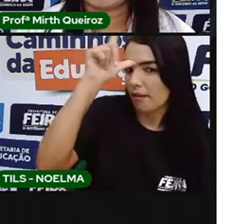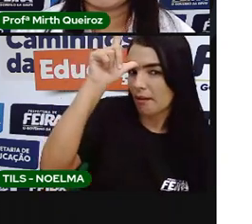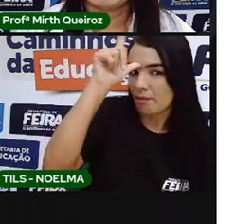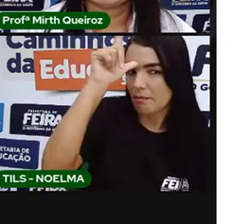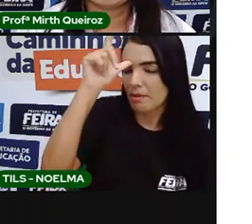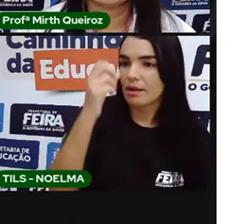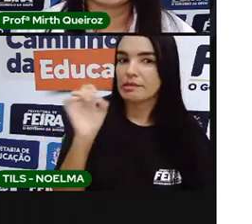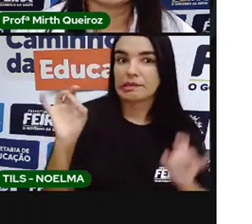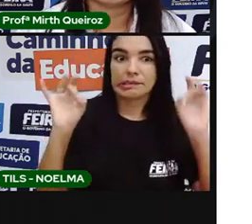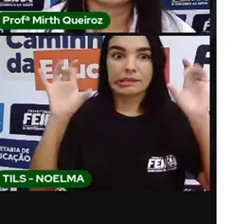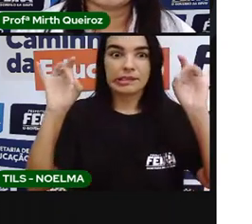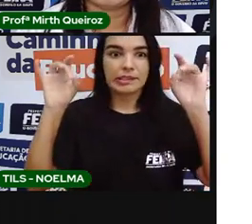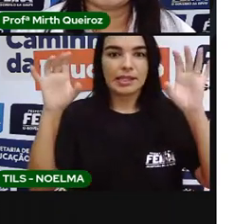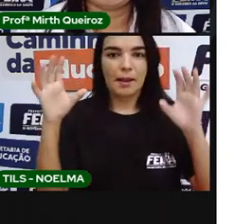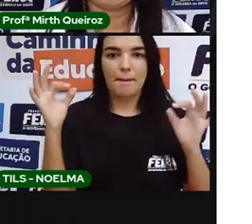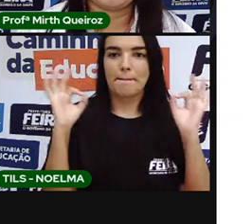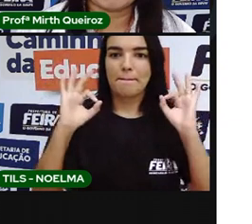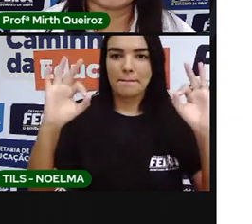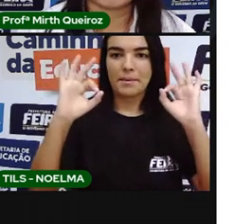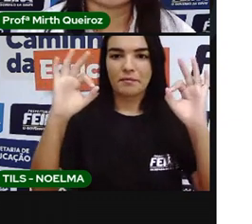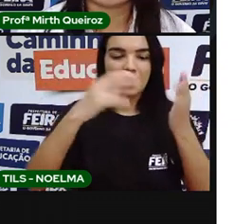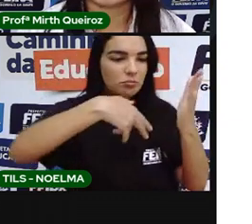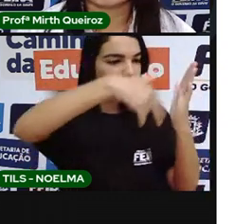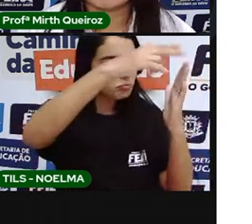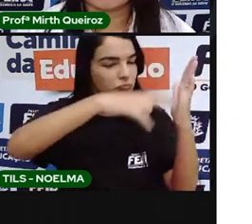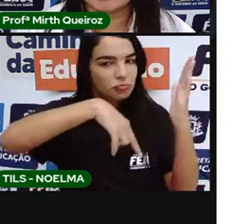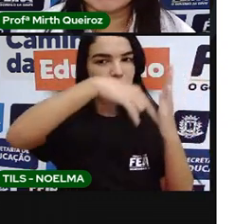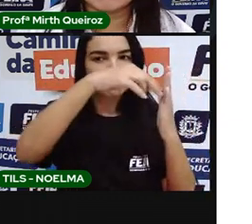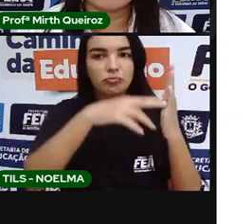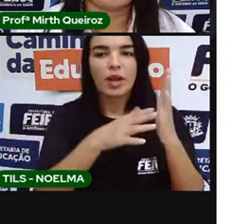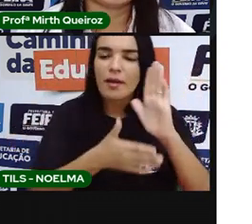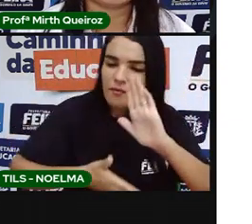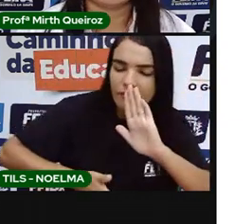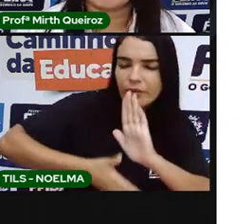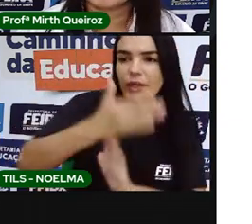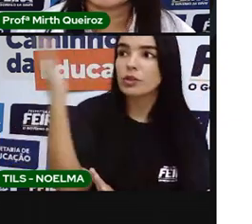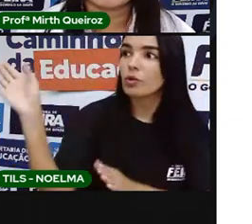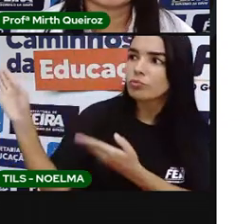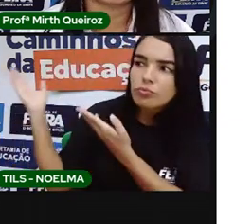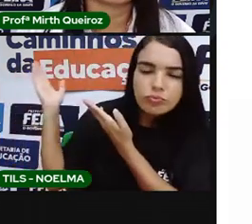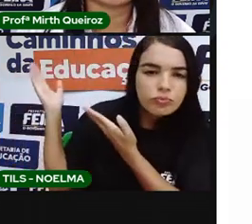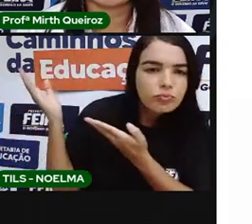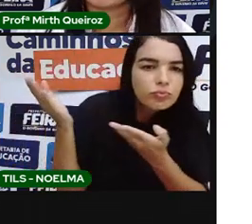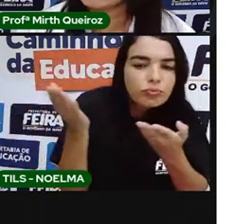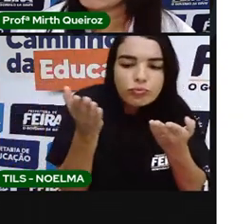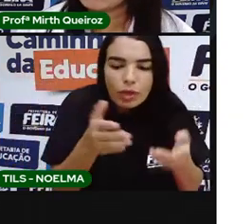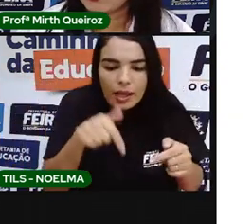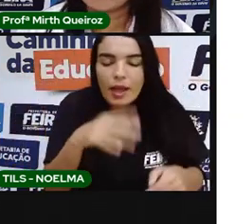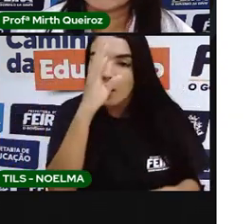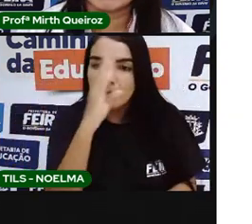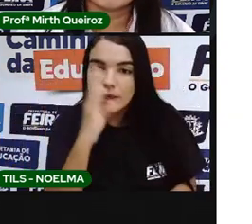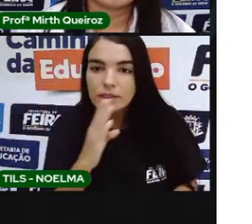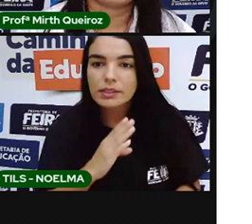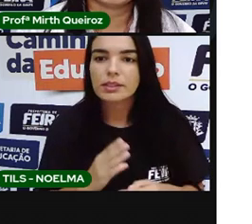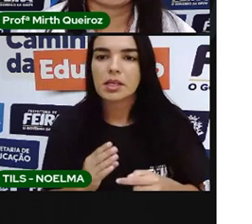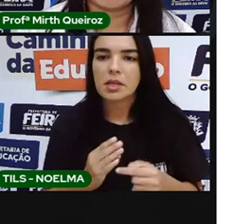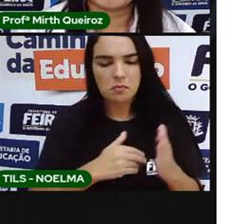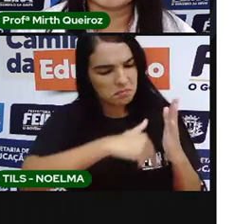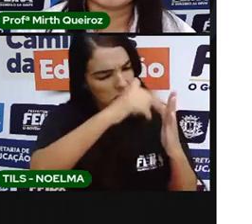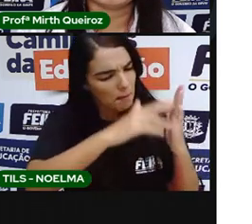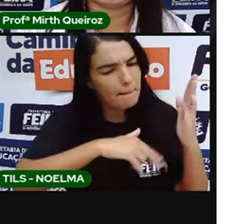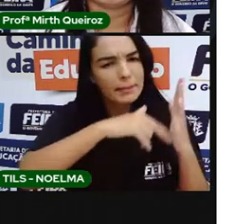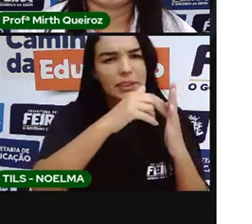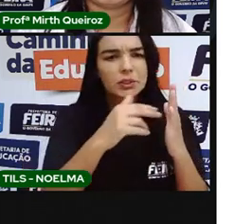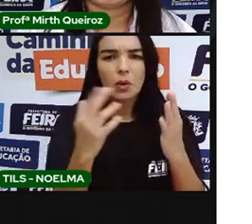arte do desenho urgências ele viajou conhecer o Brasil então várias telas costumes dos povos né